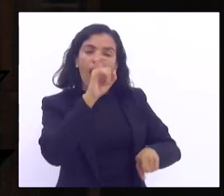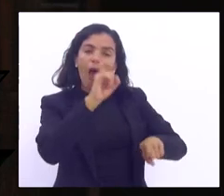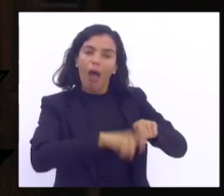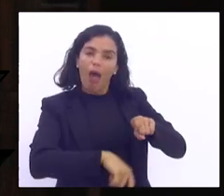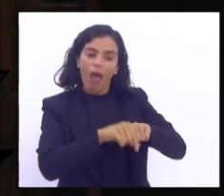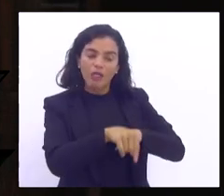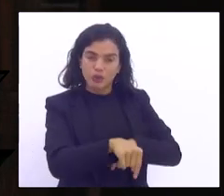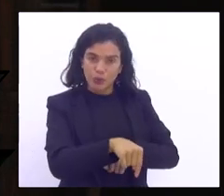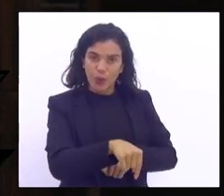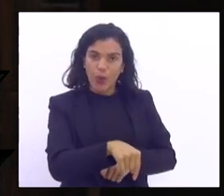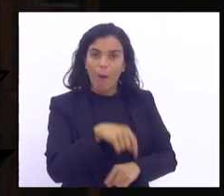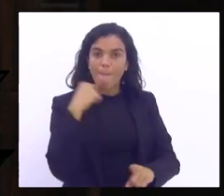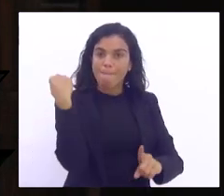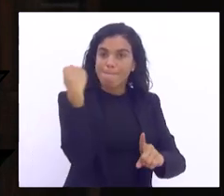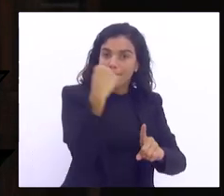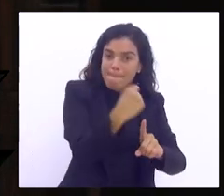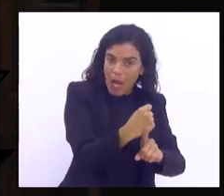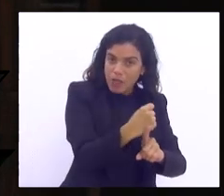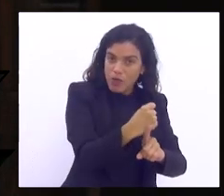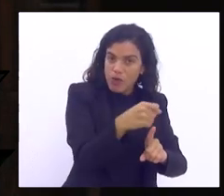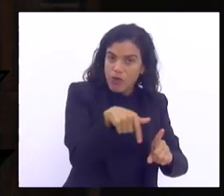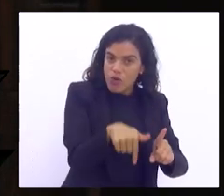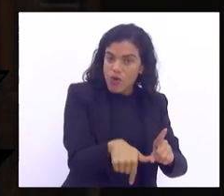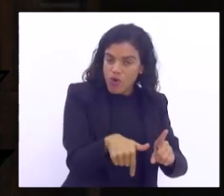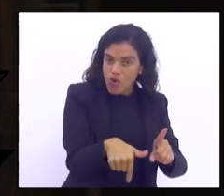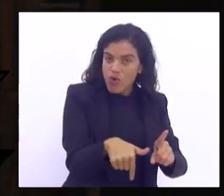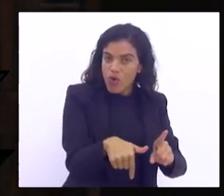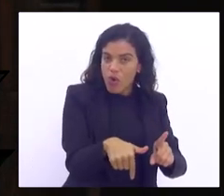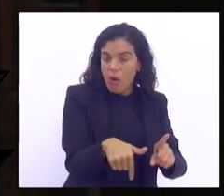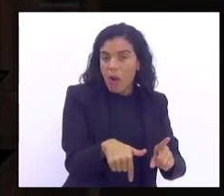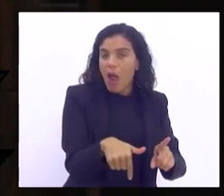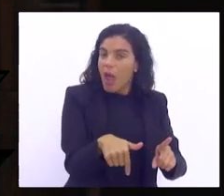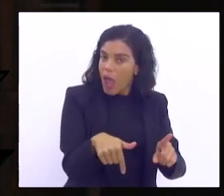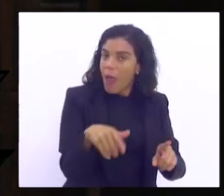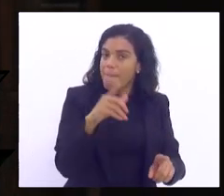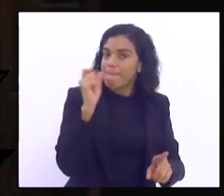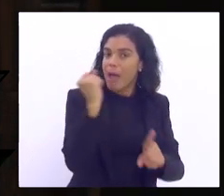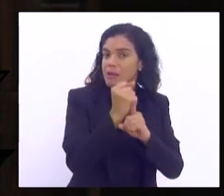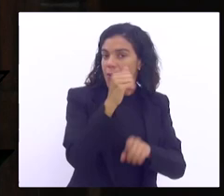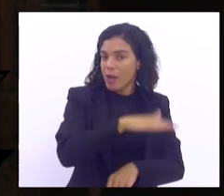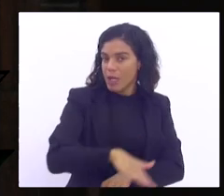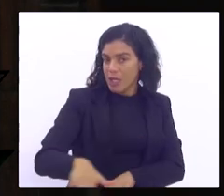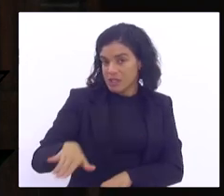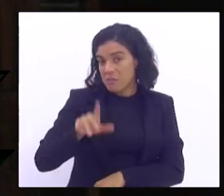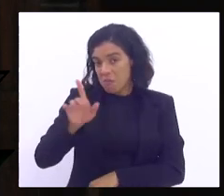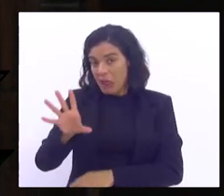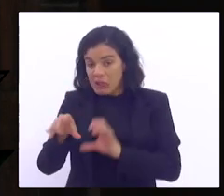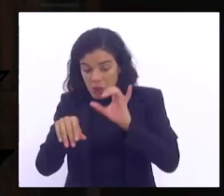infanticídio. Mas no útero materno, em certos países, pode, como no Brasil, pode.